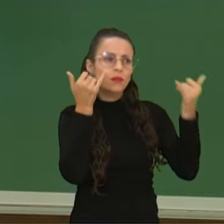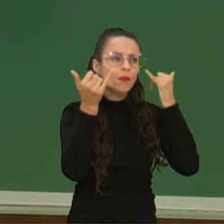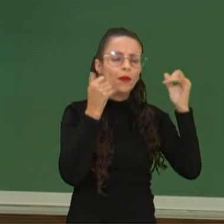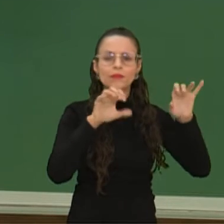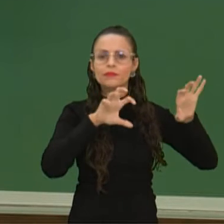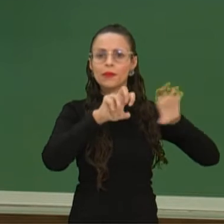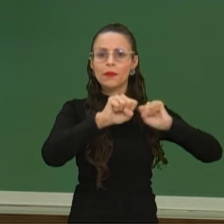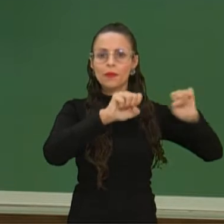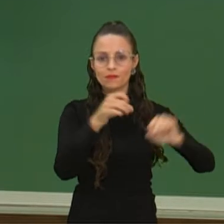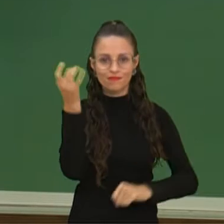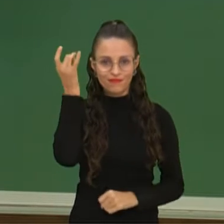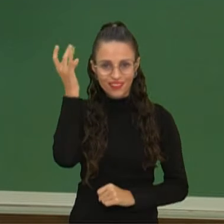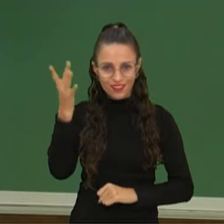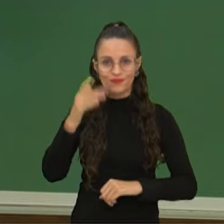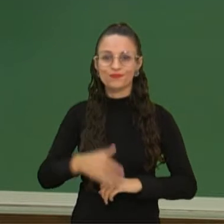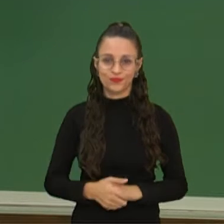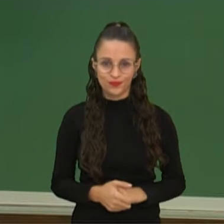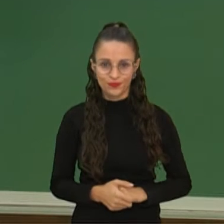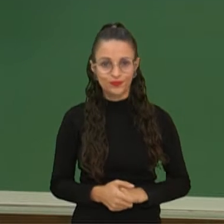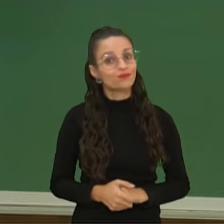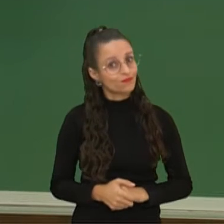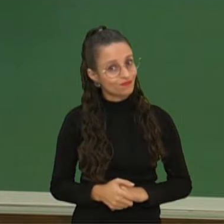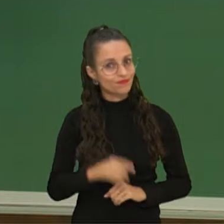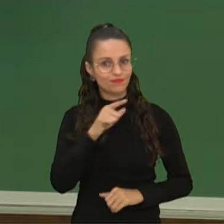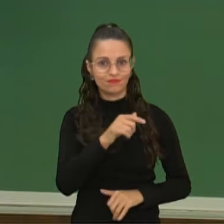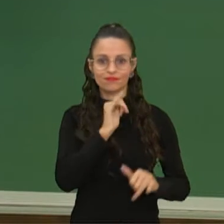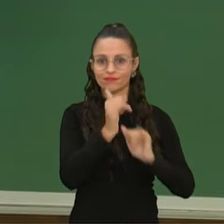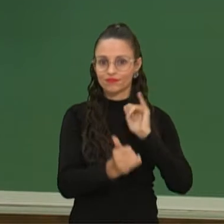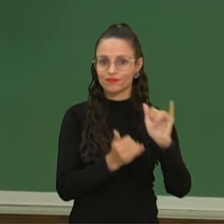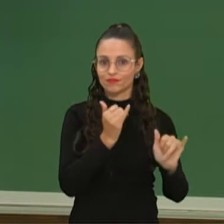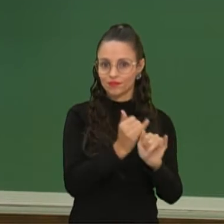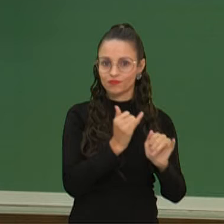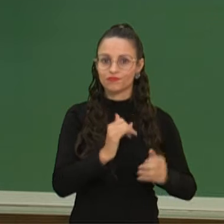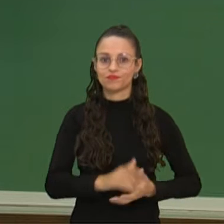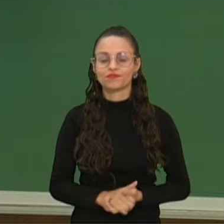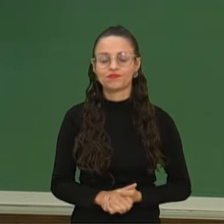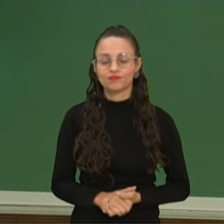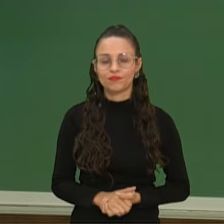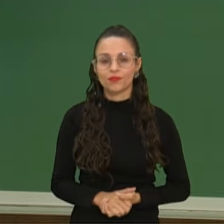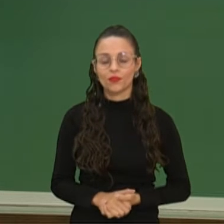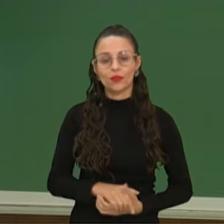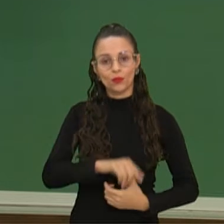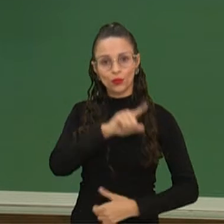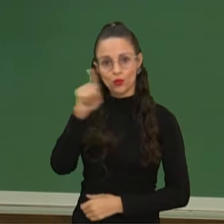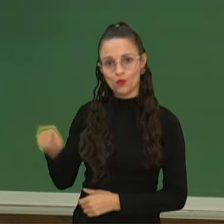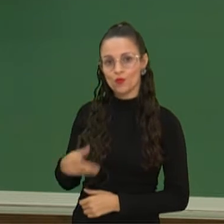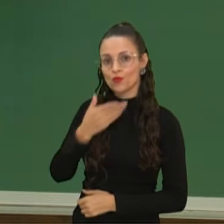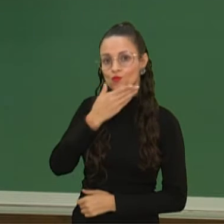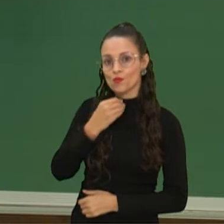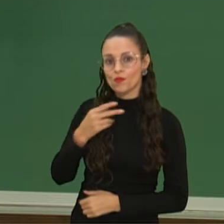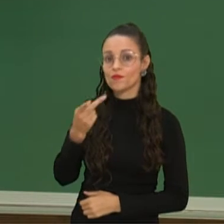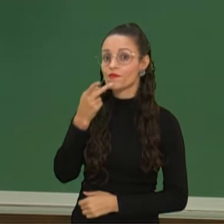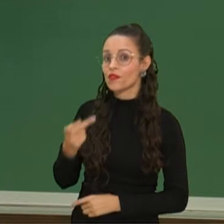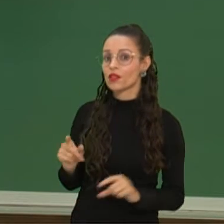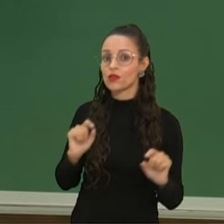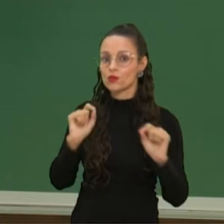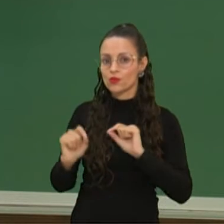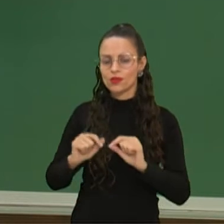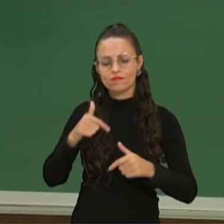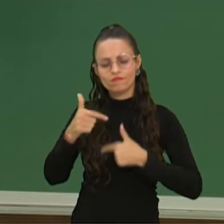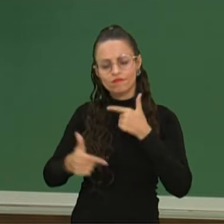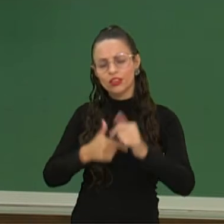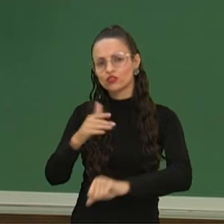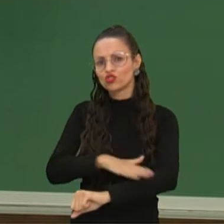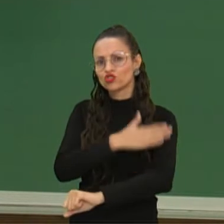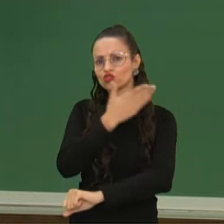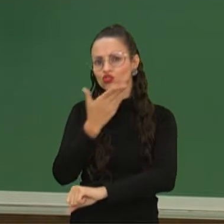precise. The internet. Então, a invenção que ela está falando é justamente a internet. O nosso colega aqui do lado agora, ele falou que ele trabalha o dia